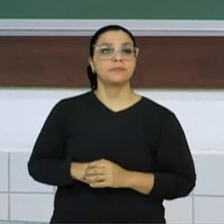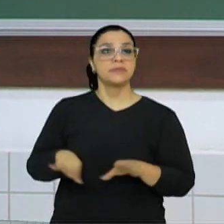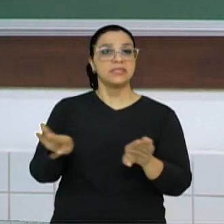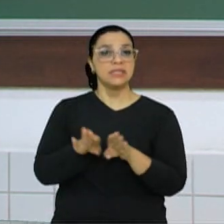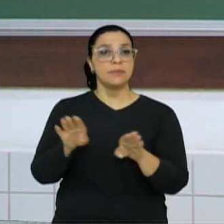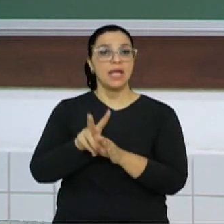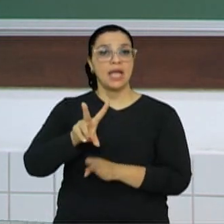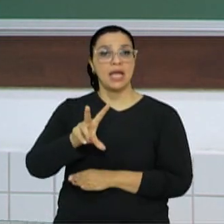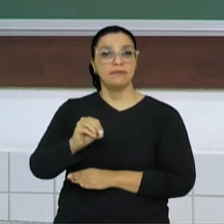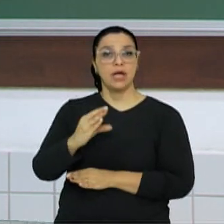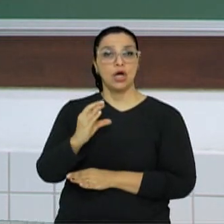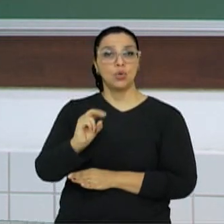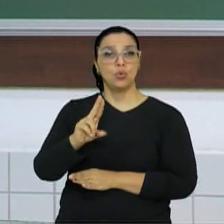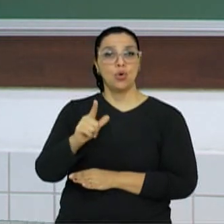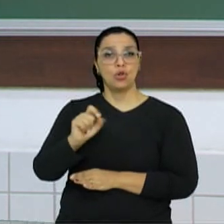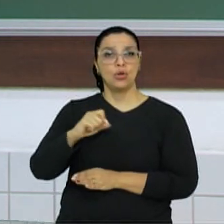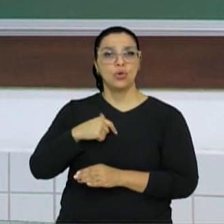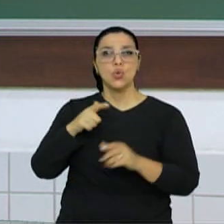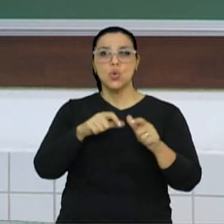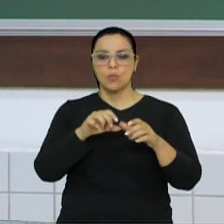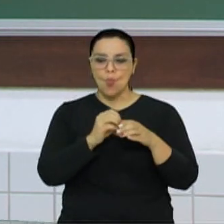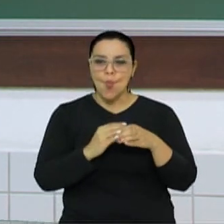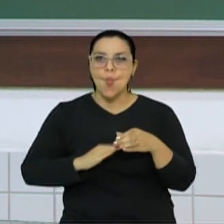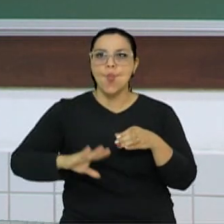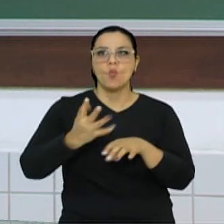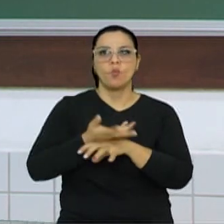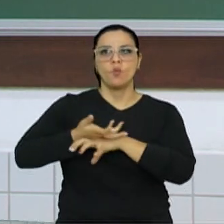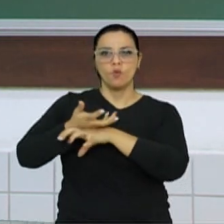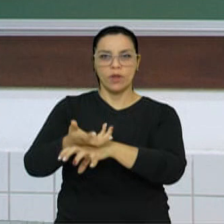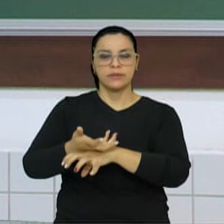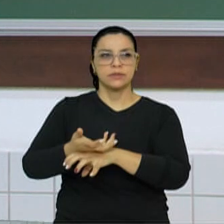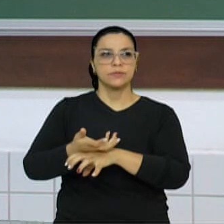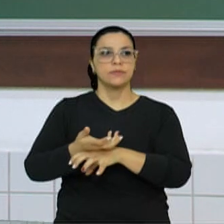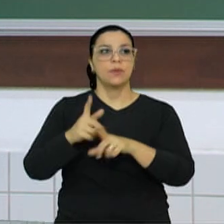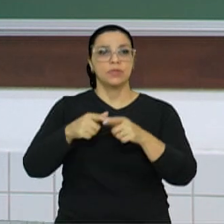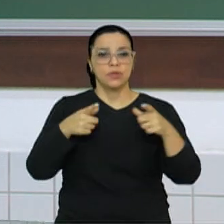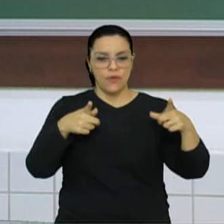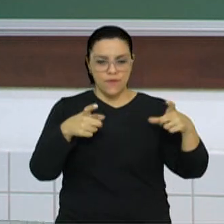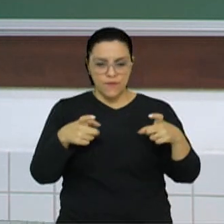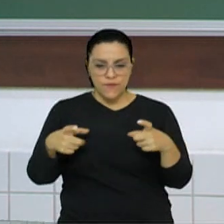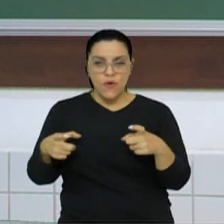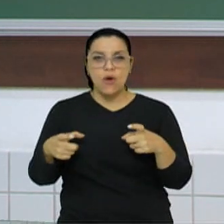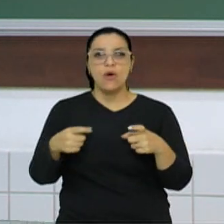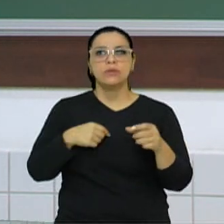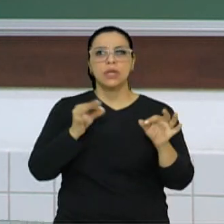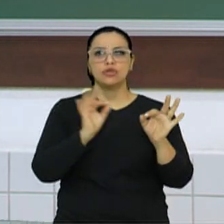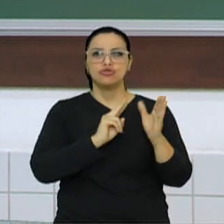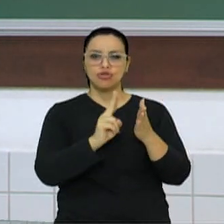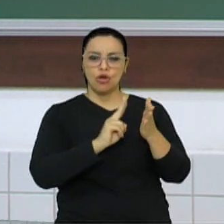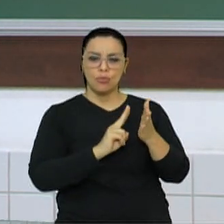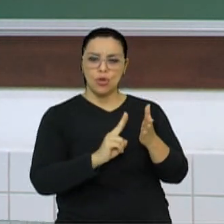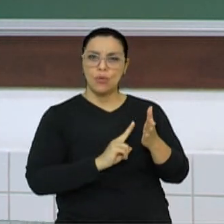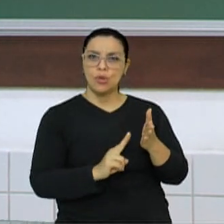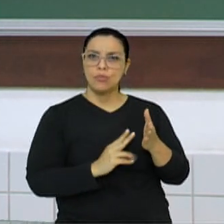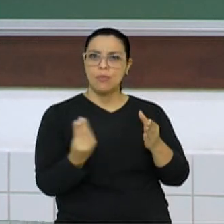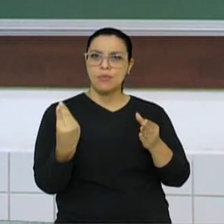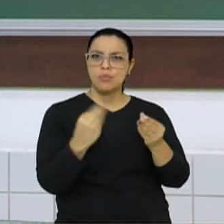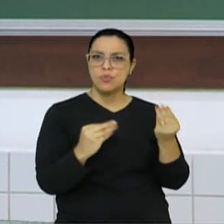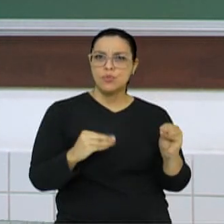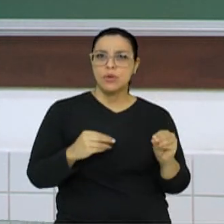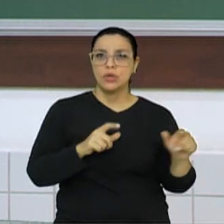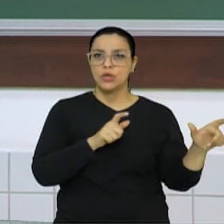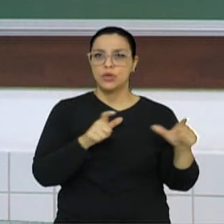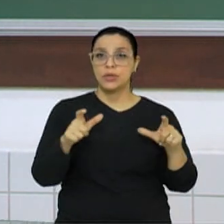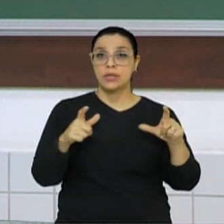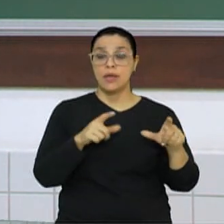o vacúolo, né? Que seria aquele espaço vazio. Aí qual é a ideia, gente? Você fotografe, você identifique, tá? O importante é que o teu professor,